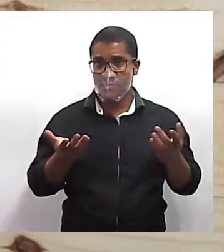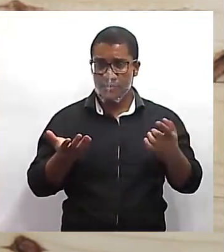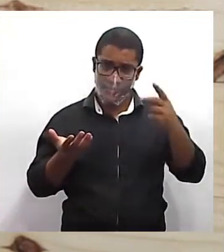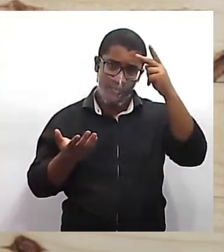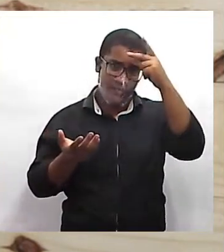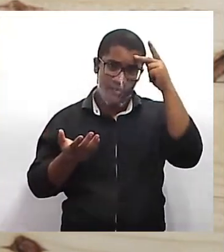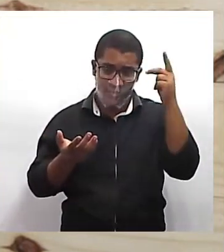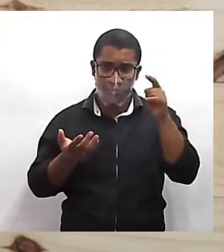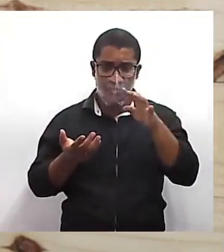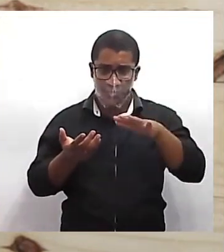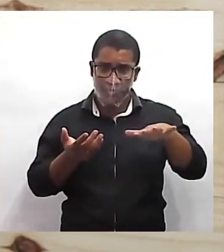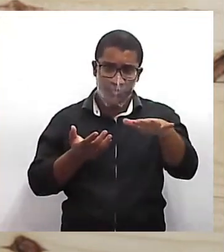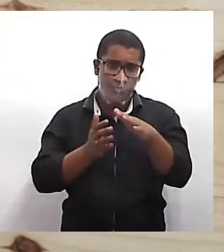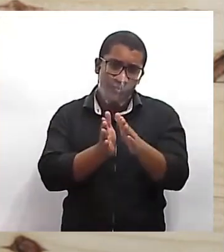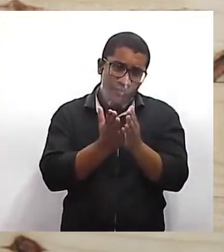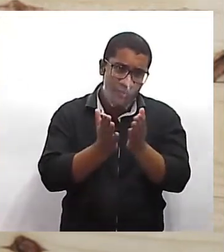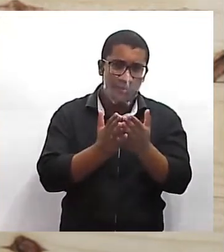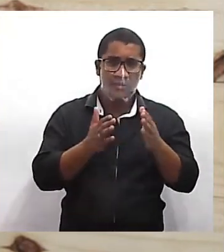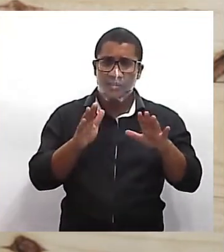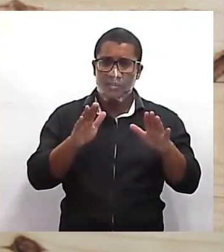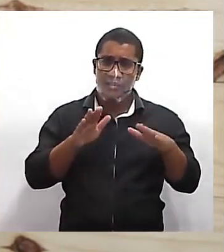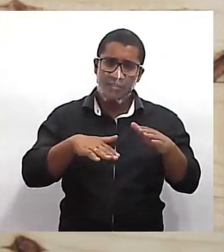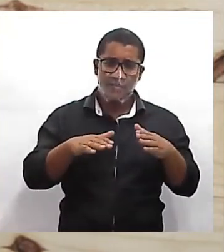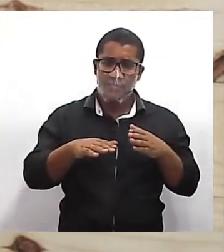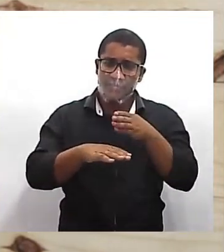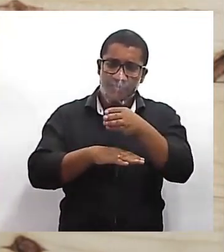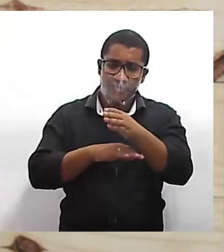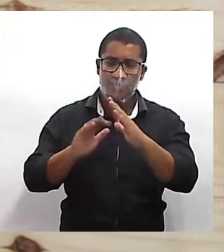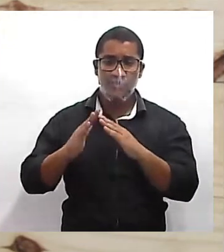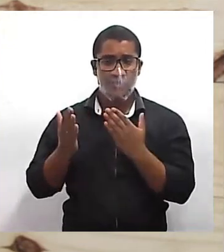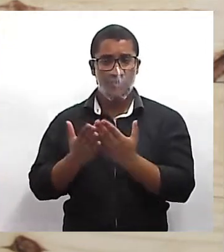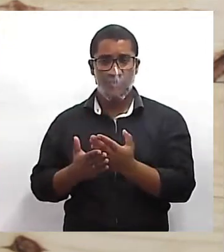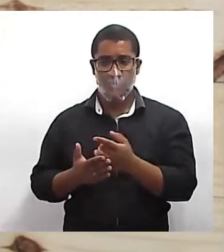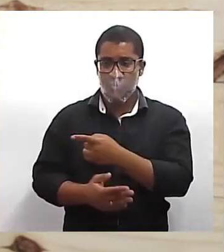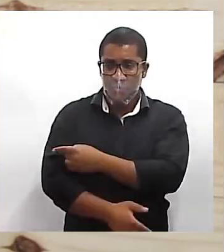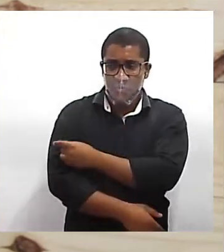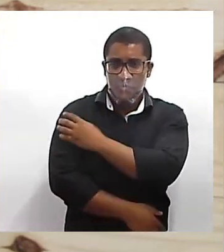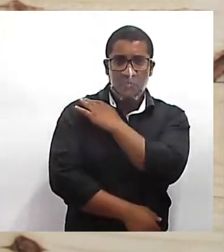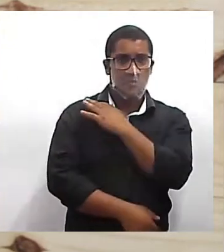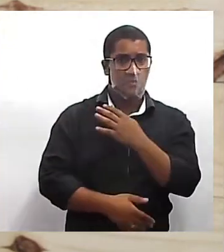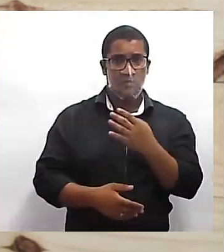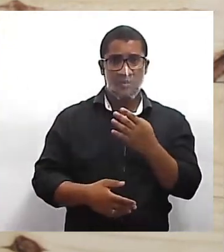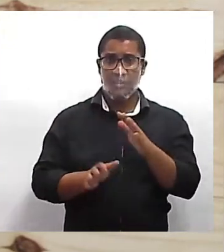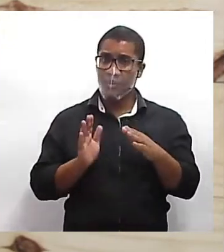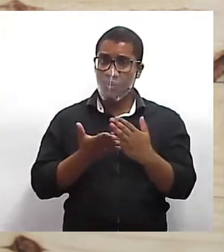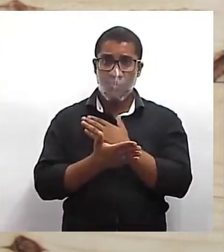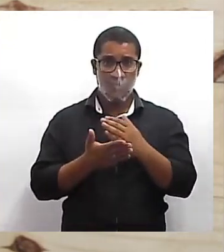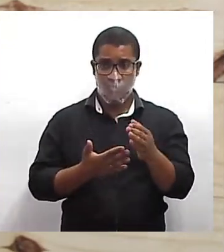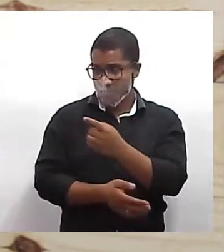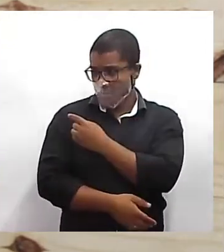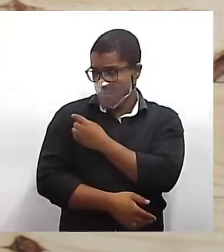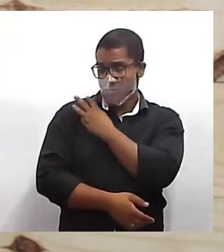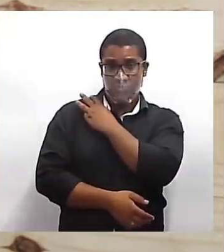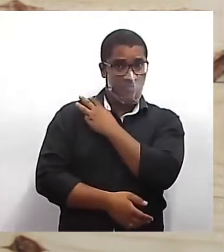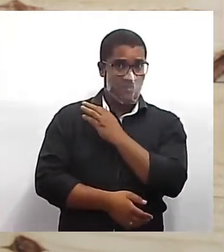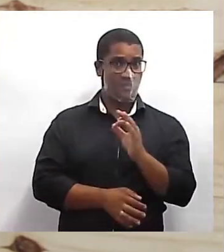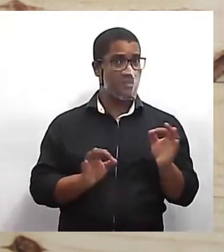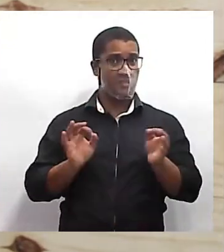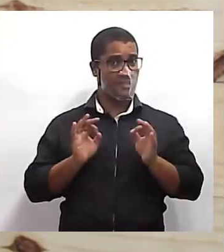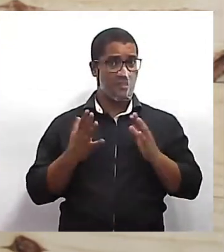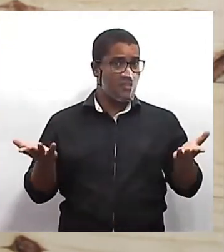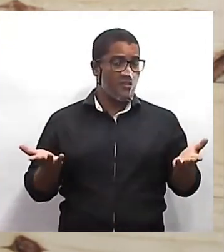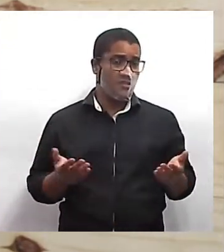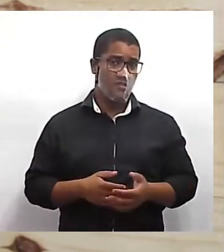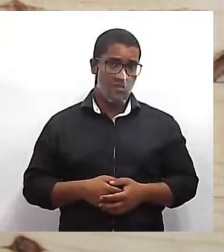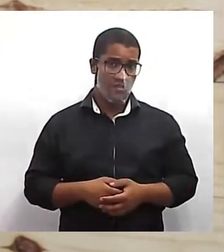historicamente marginalizadas, não tiveram acesso à escola em tempo adequado, sequer concluíram o ensino médio, não é?